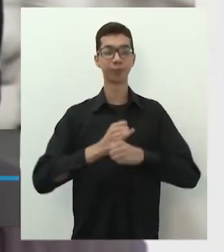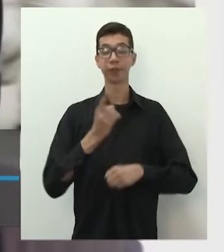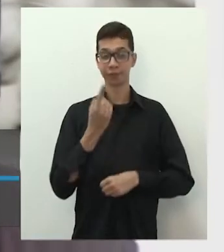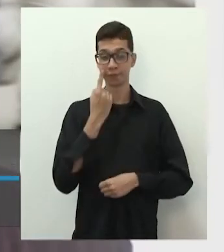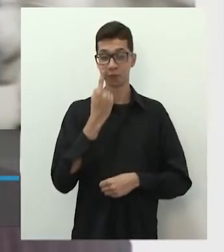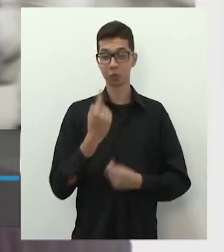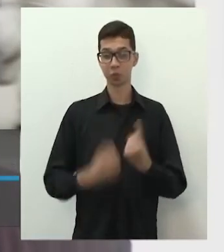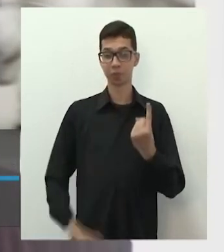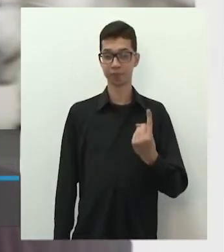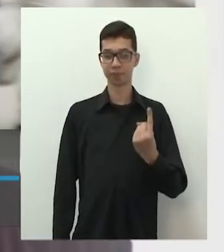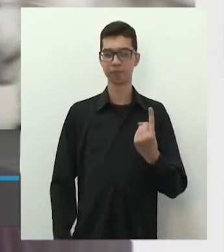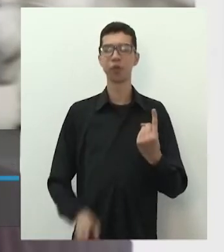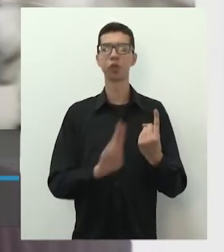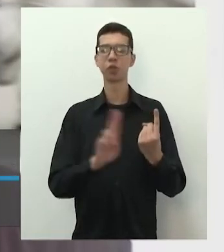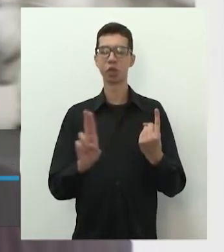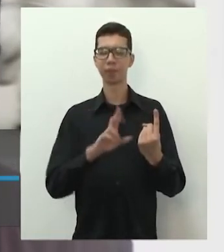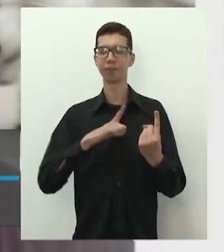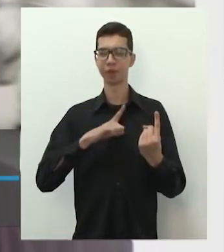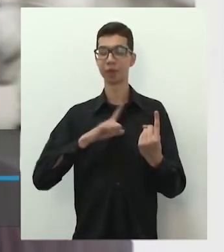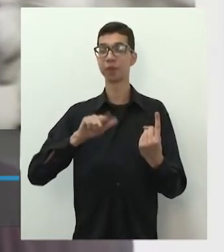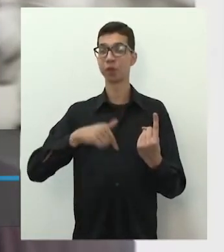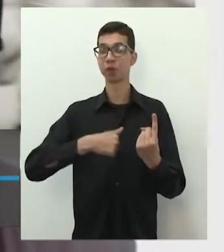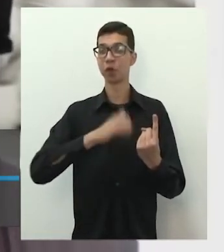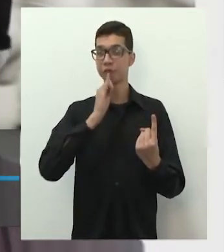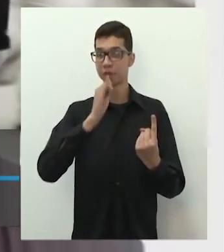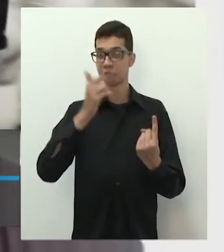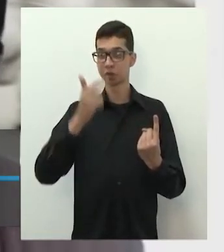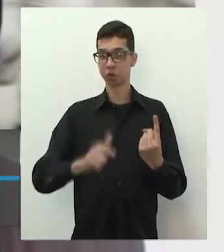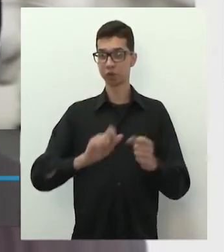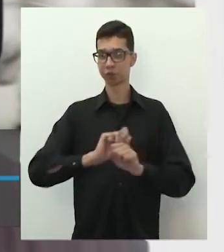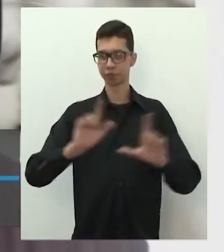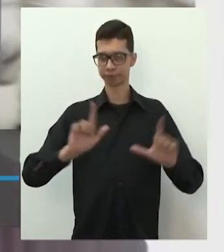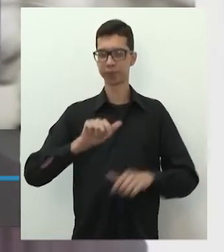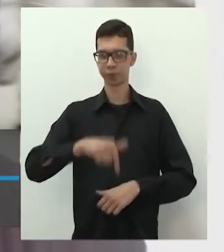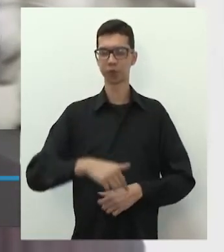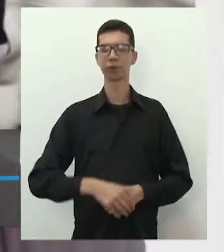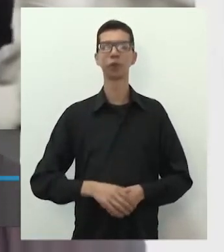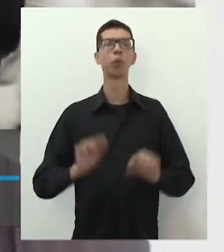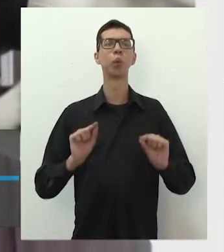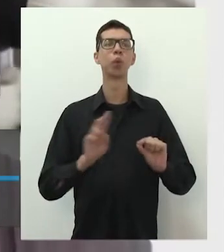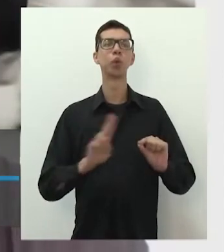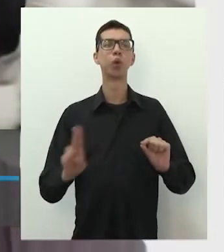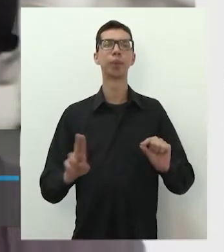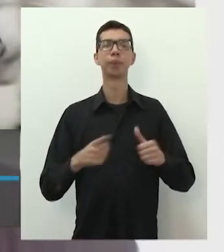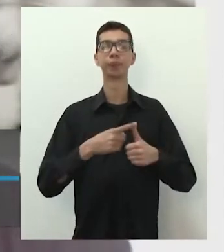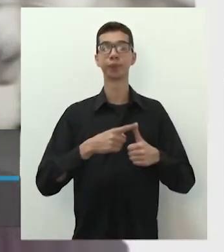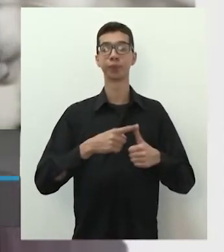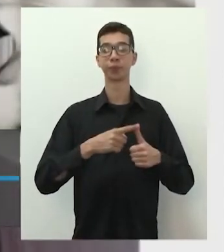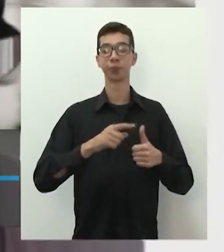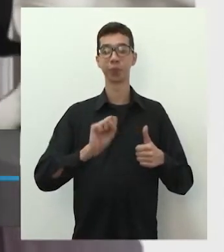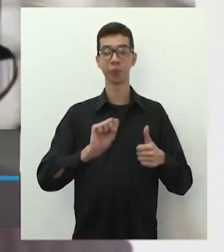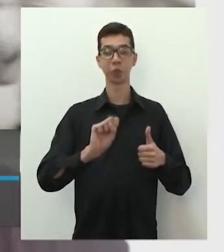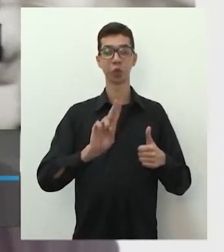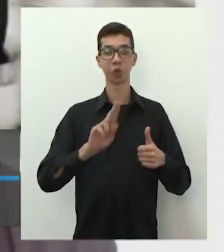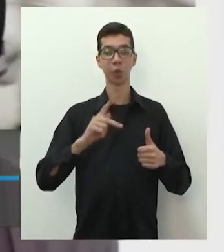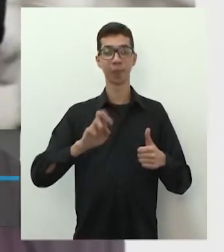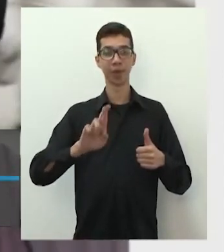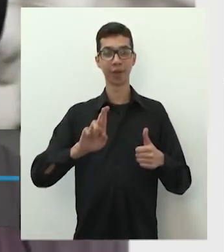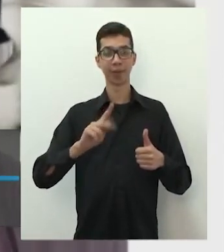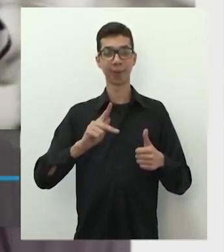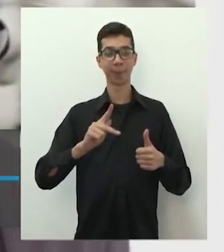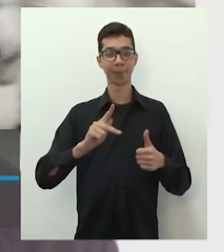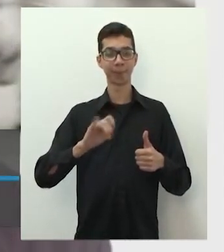descompartilhar a tela. Espera aí, deixa eu descompartilhar. E a partir de agora, se a produção quiser compartilhar, eu te dou o toque para compartilhar. Deixa eu